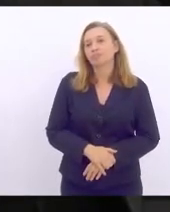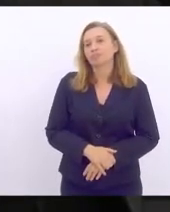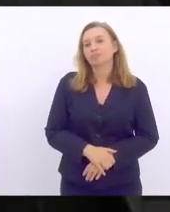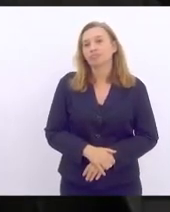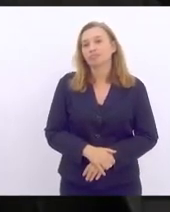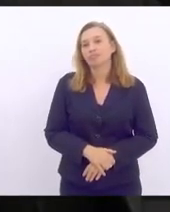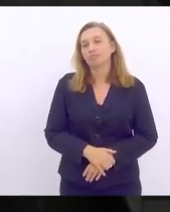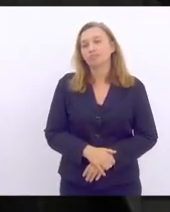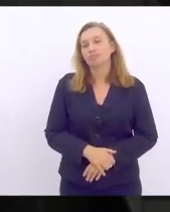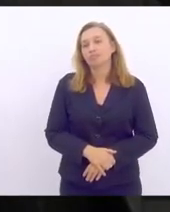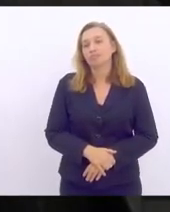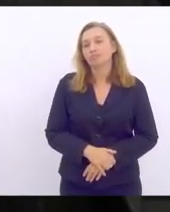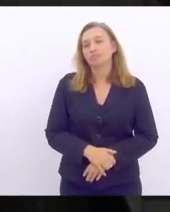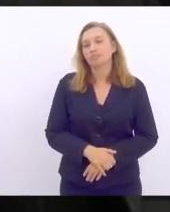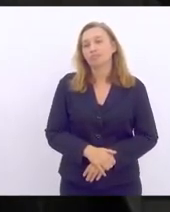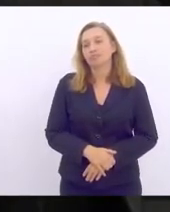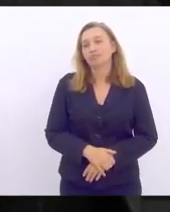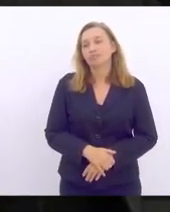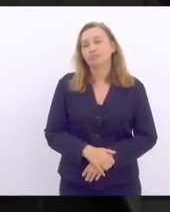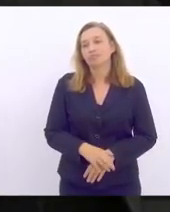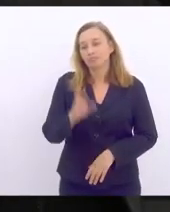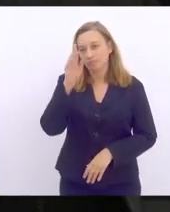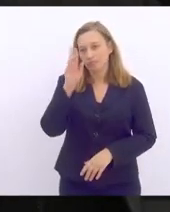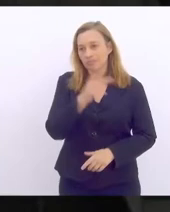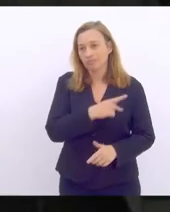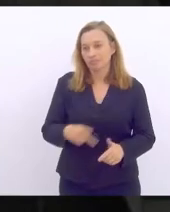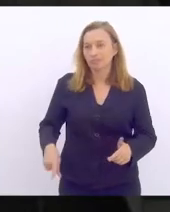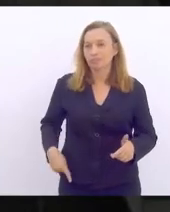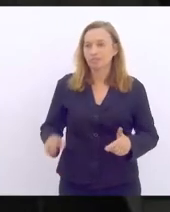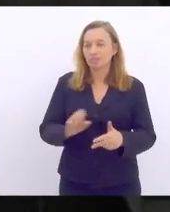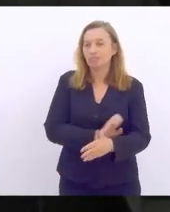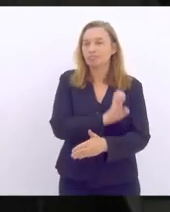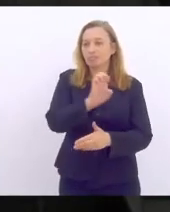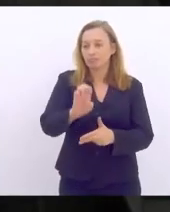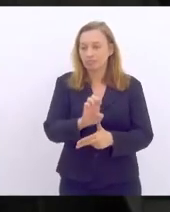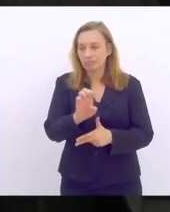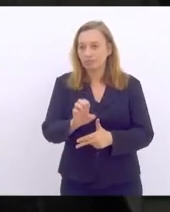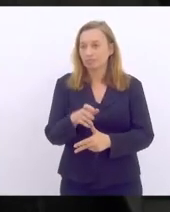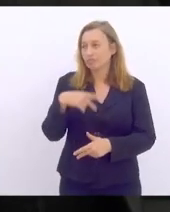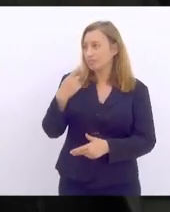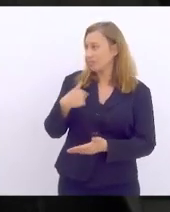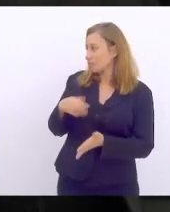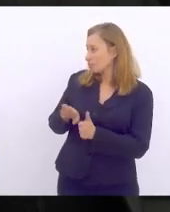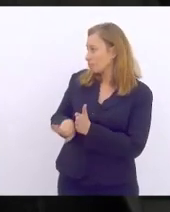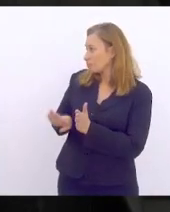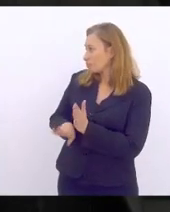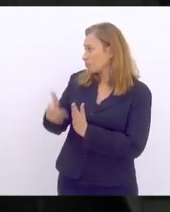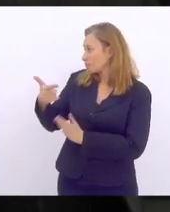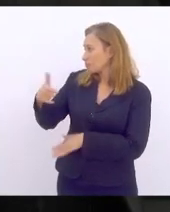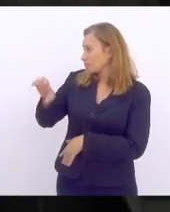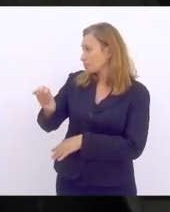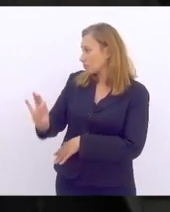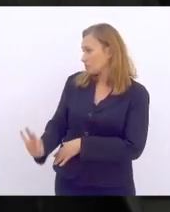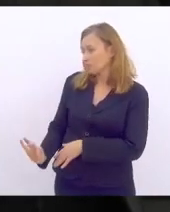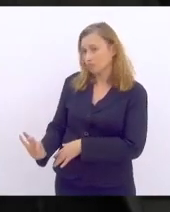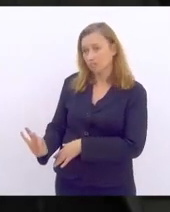presidente o Executivo alegar mas eu gastei 25%